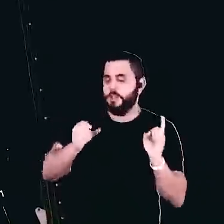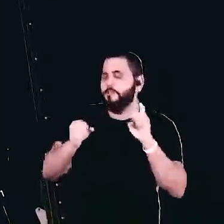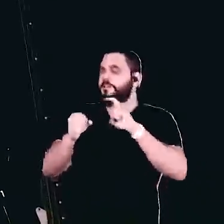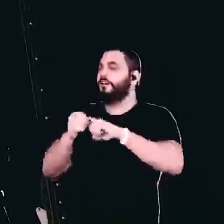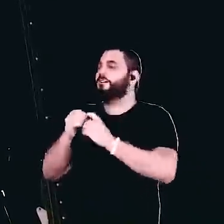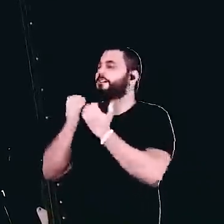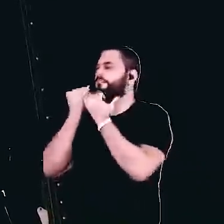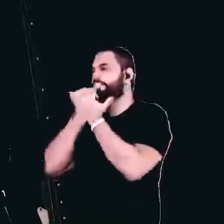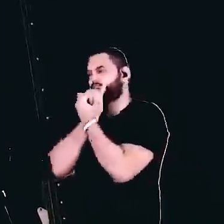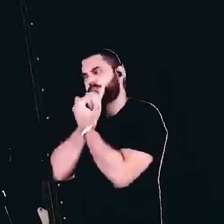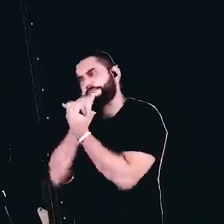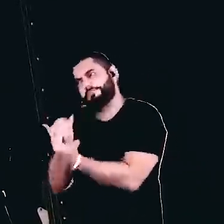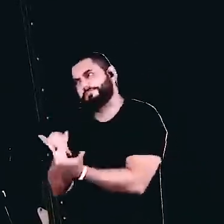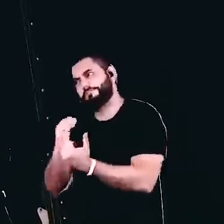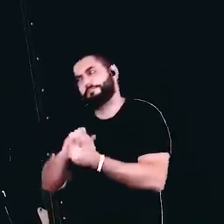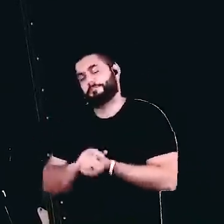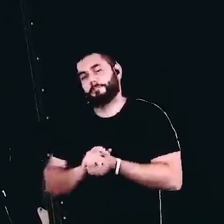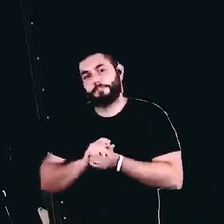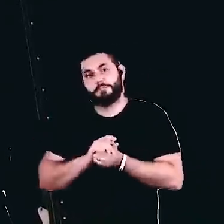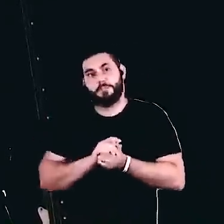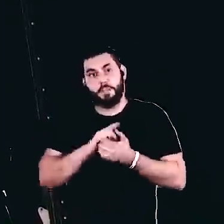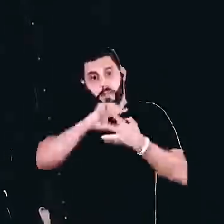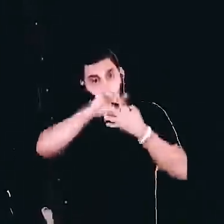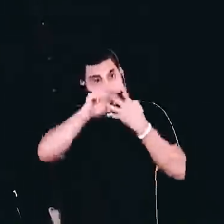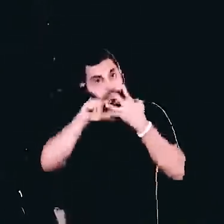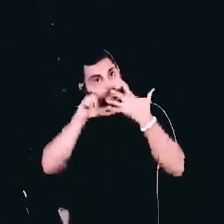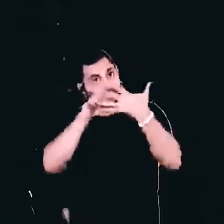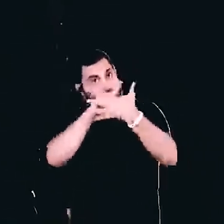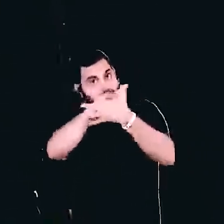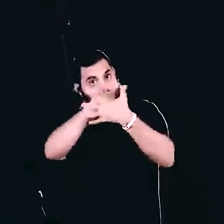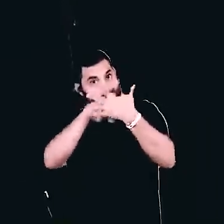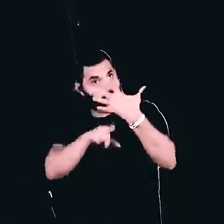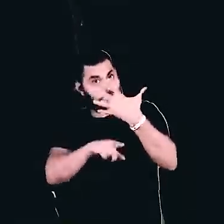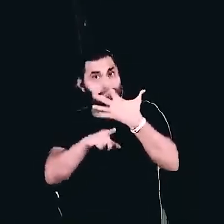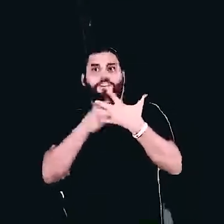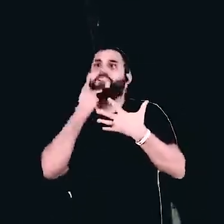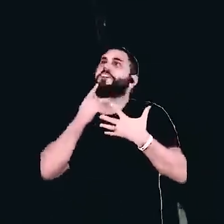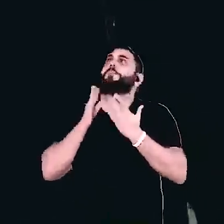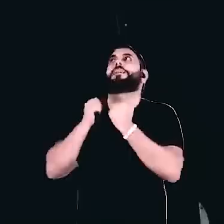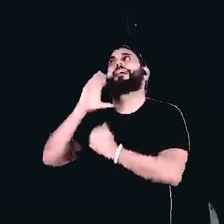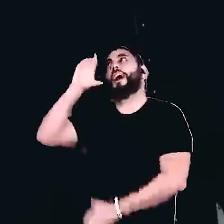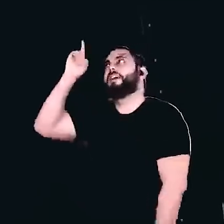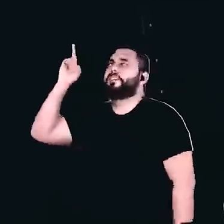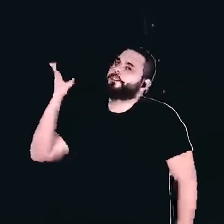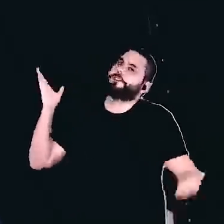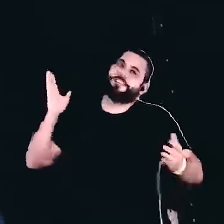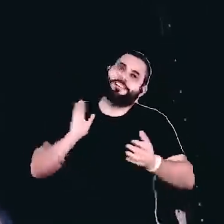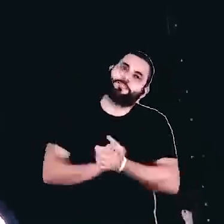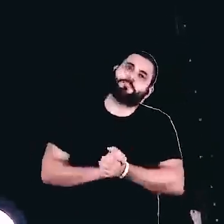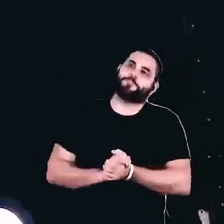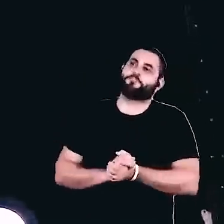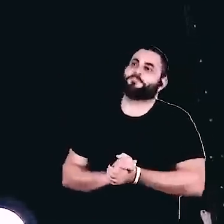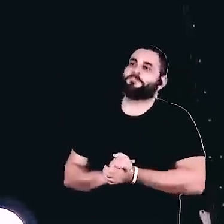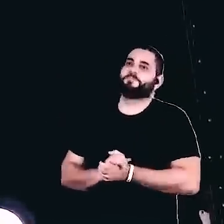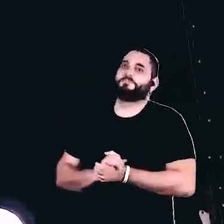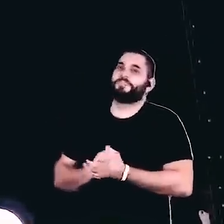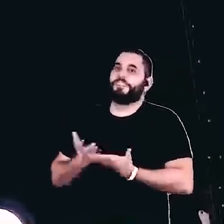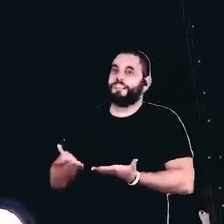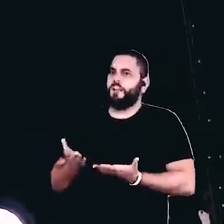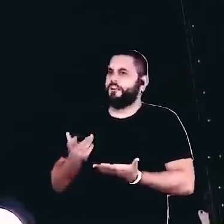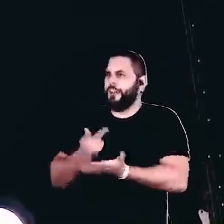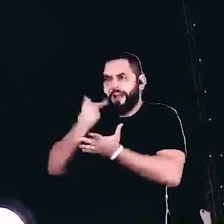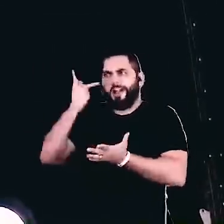perdão. E o último argumento de Paulo foi para a providência divina. Aí não tinha mais para onde apelar, né? Ele disse assim, não foi por um